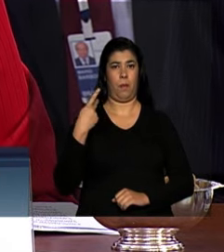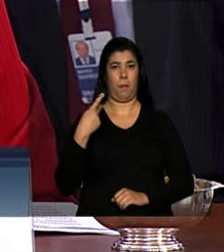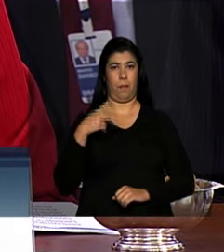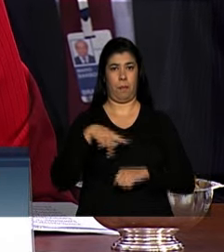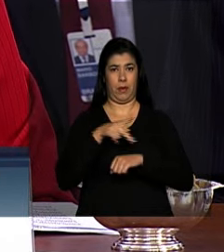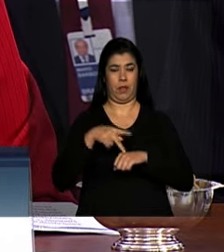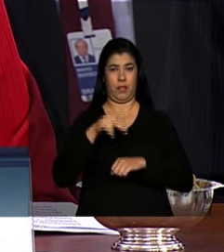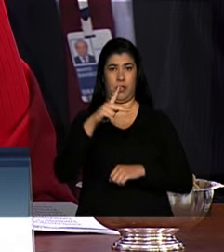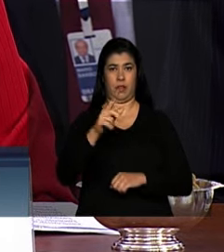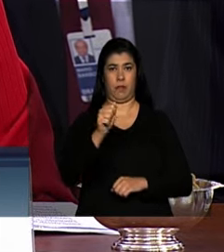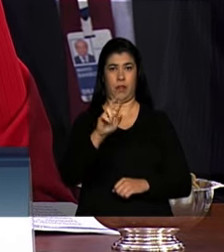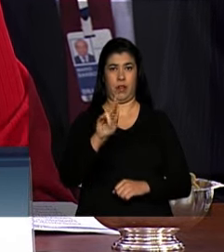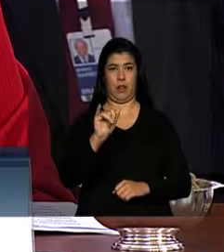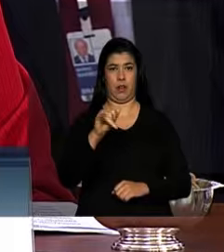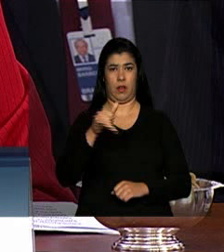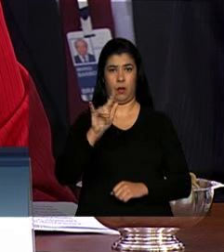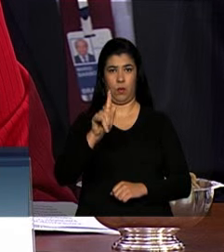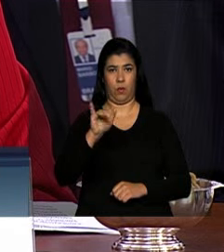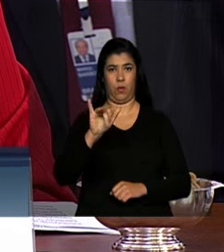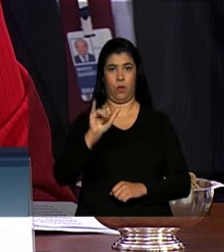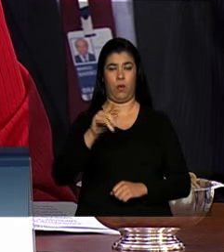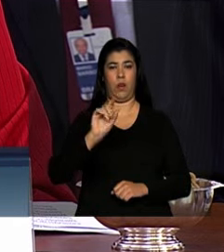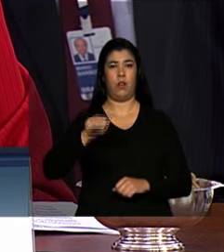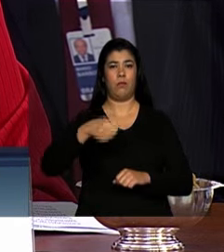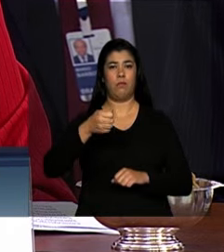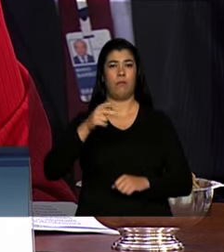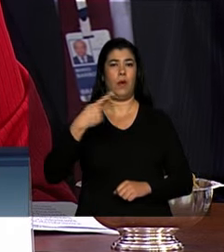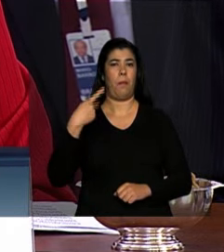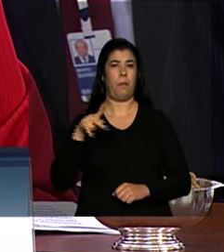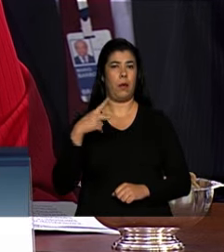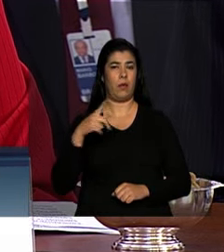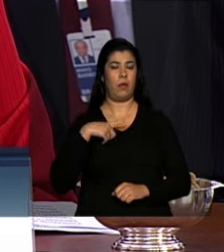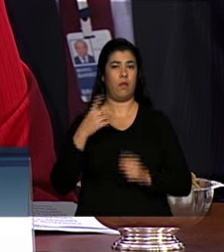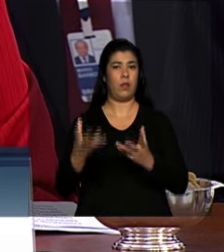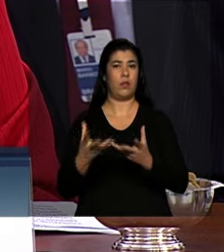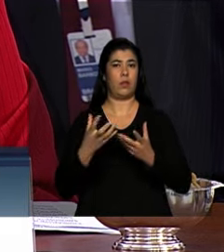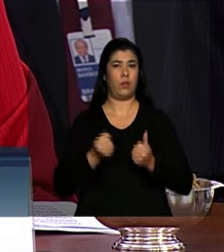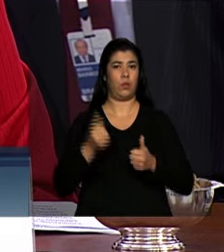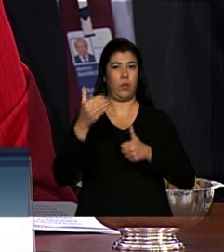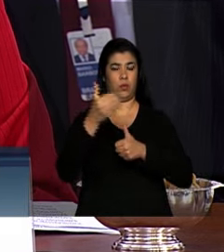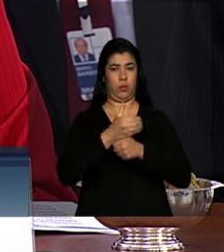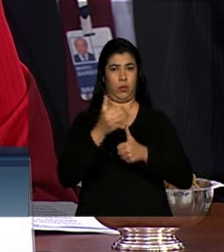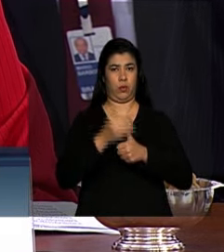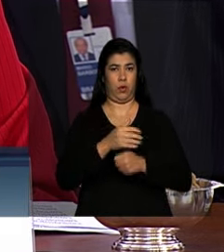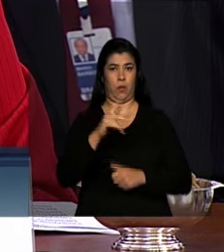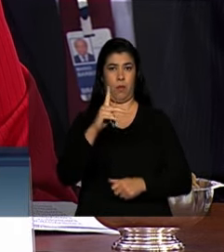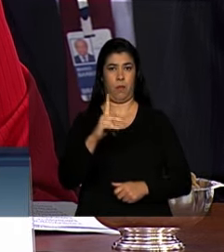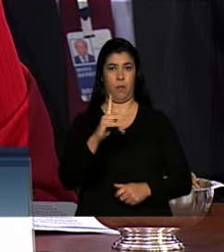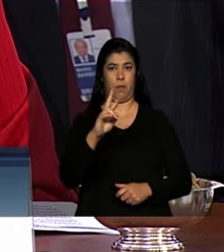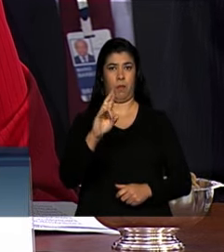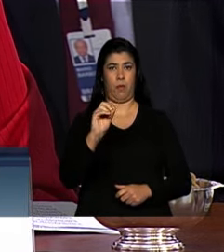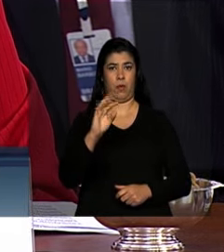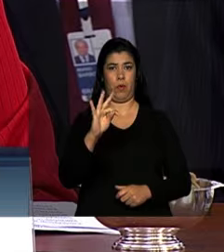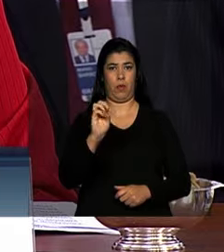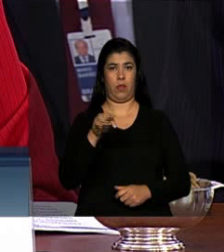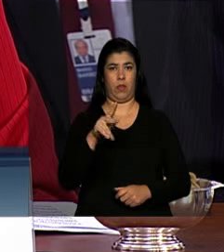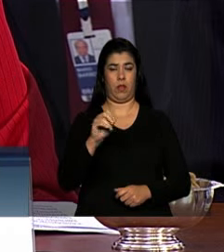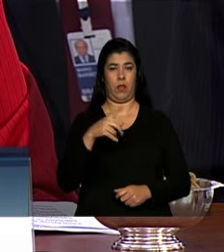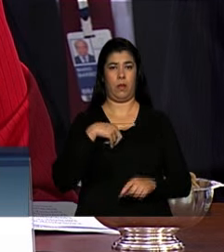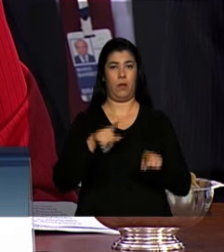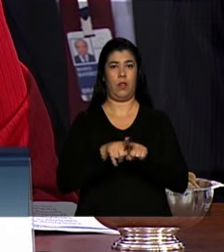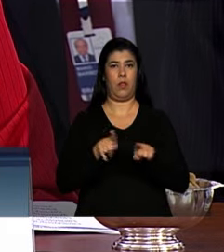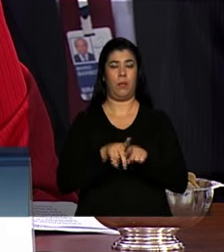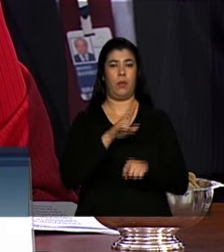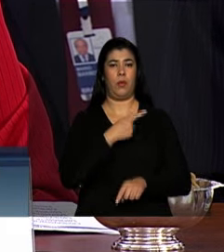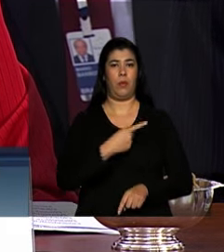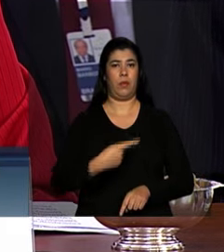me suceder na presidência pro tempore do Mercosul. Cumprimento o excelentíssimo senhor Tabaré Vázquez,